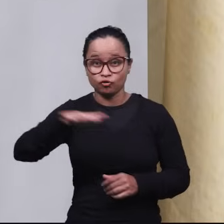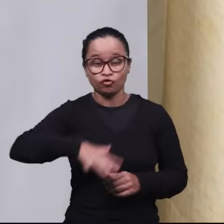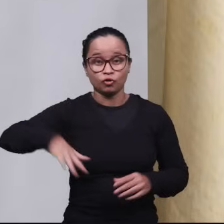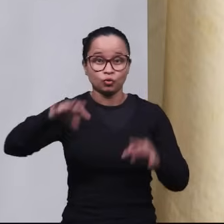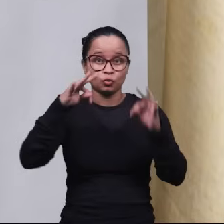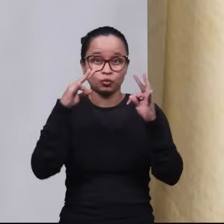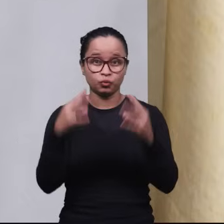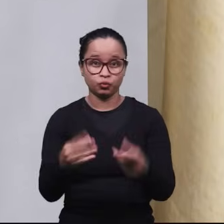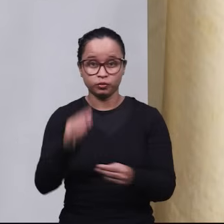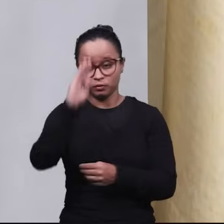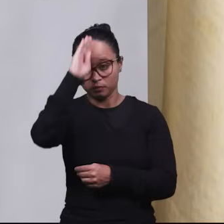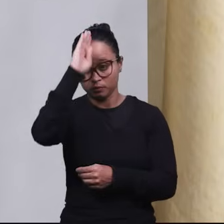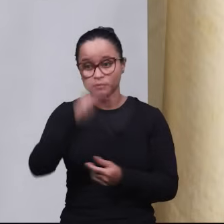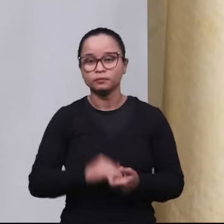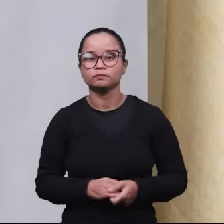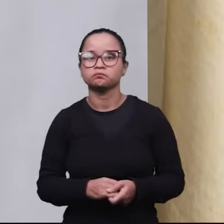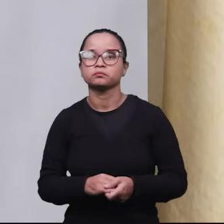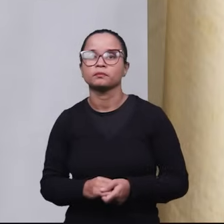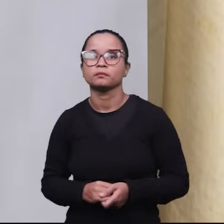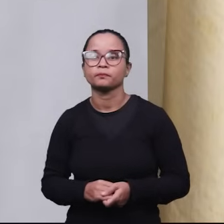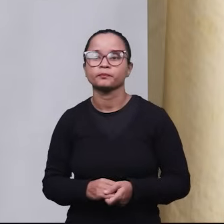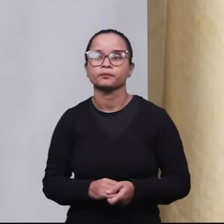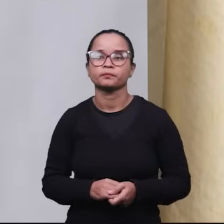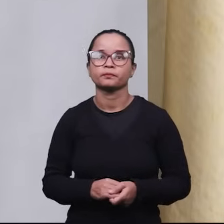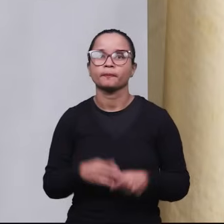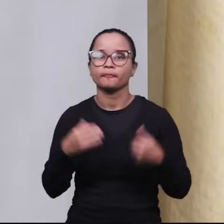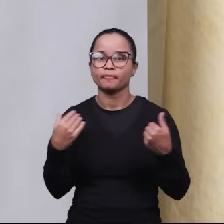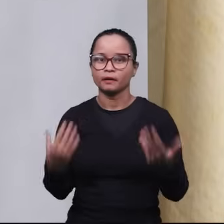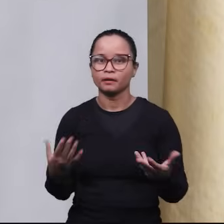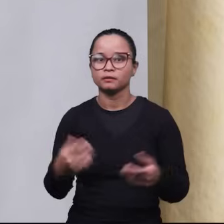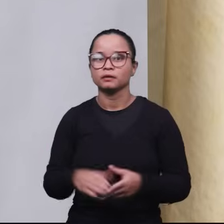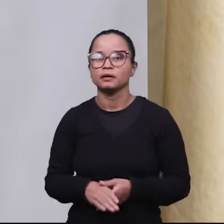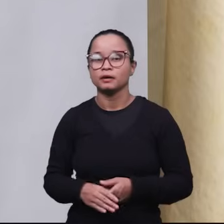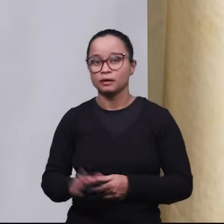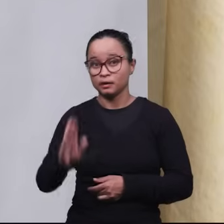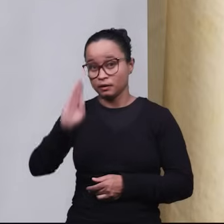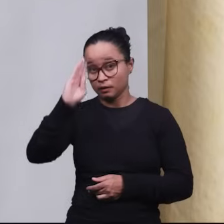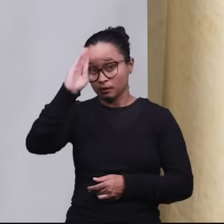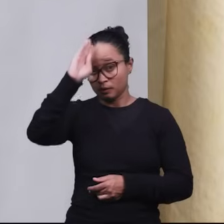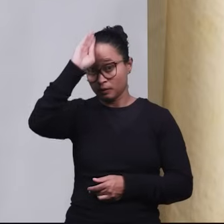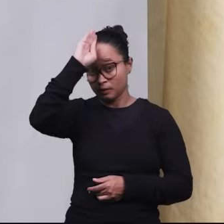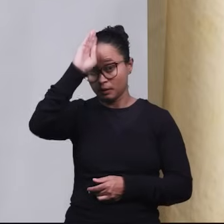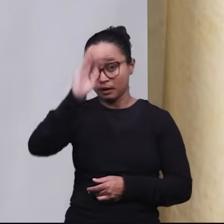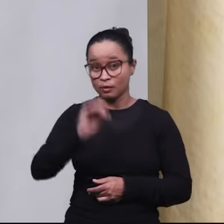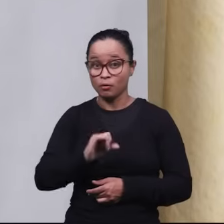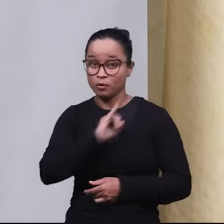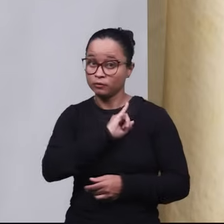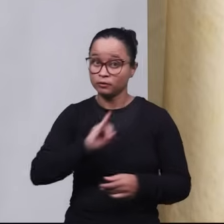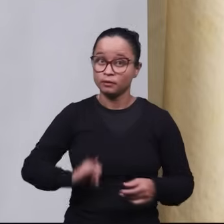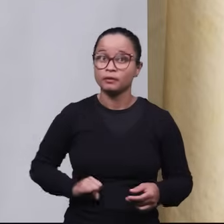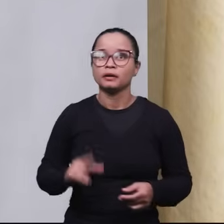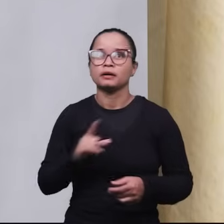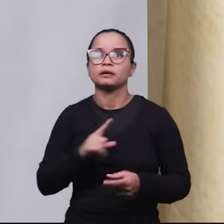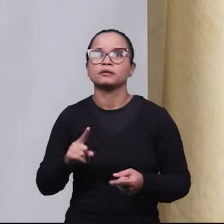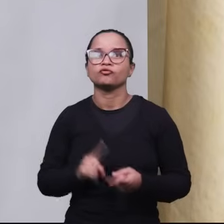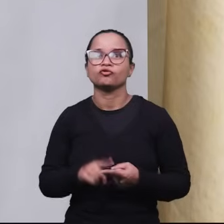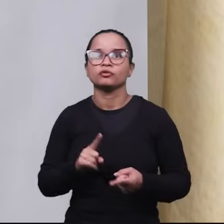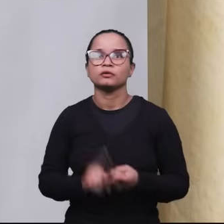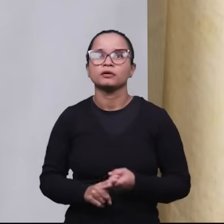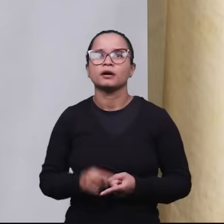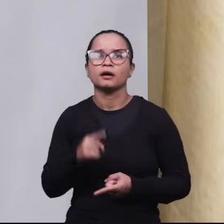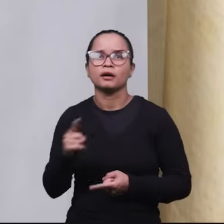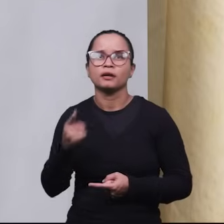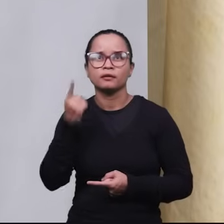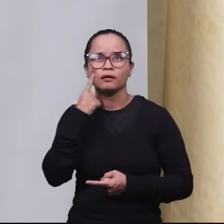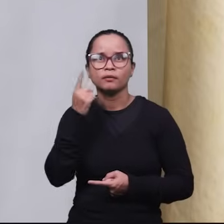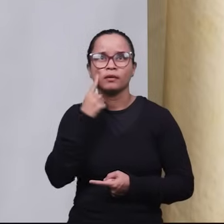região, então elas eram cunhadas pelo Império Romano. Ali tinha o denário, o as,